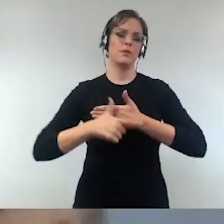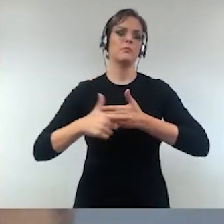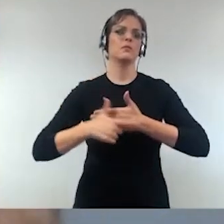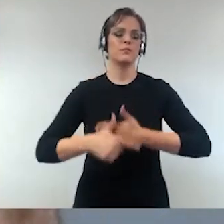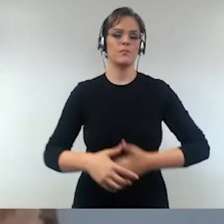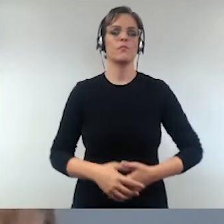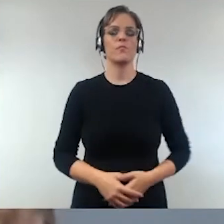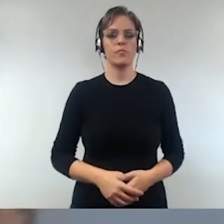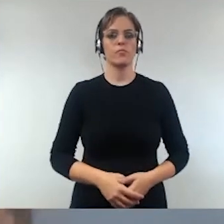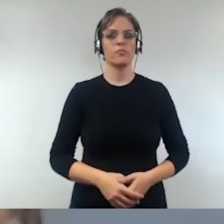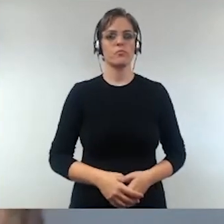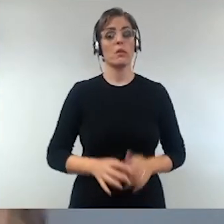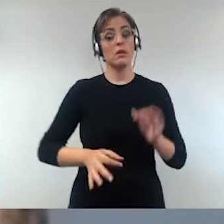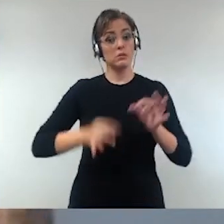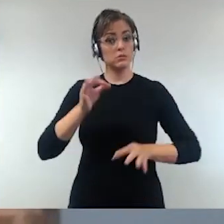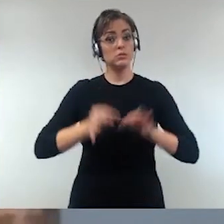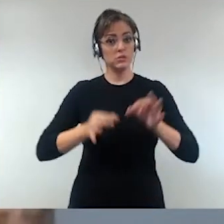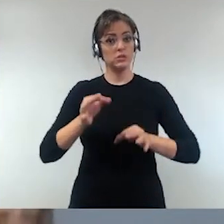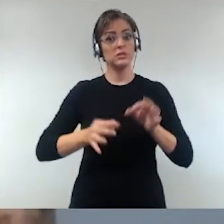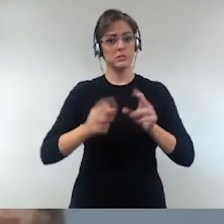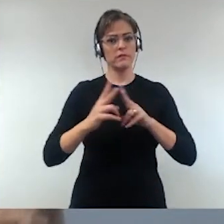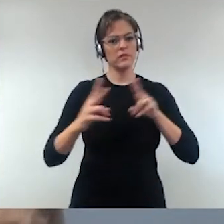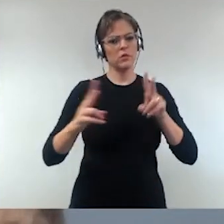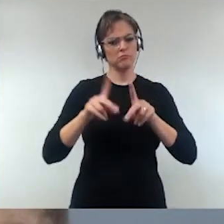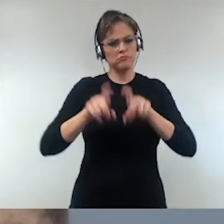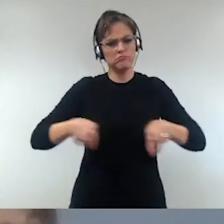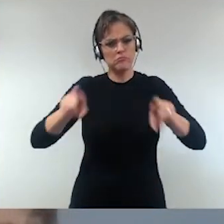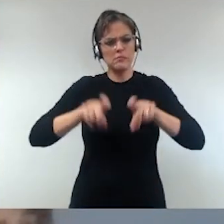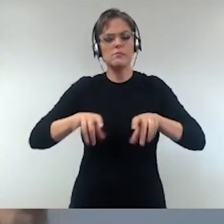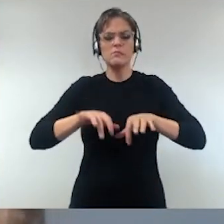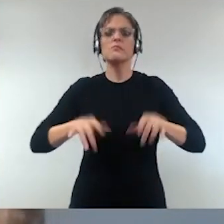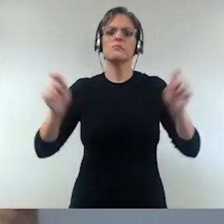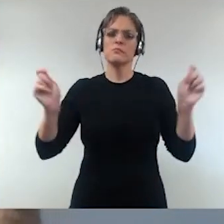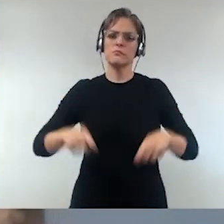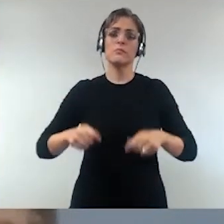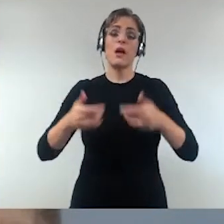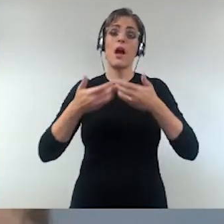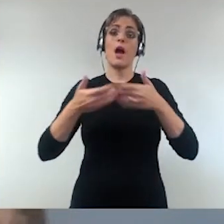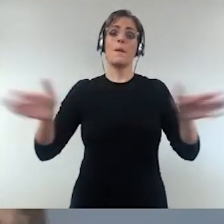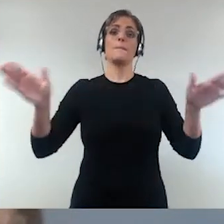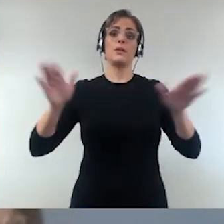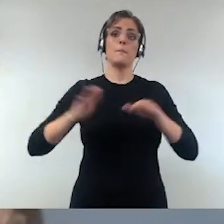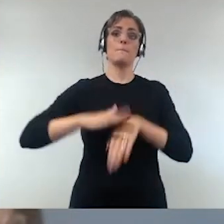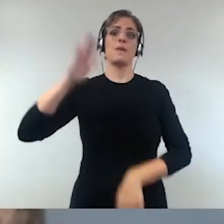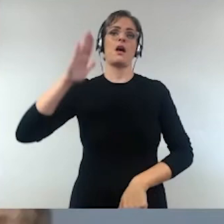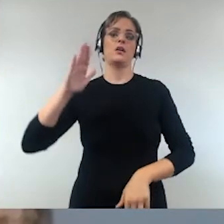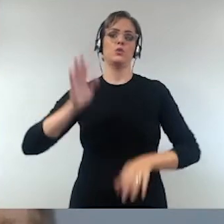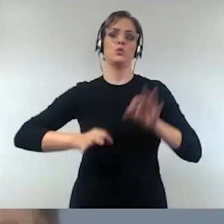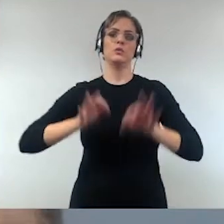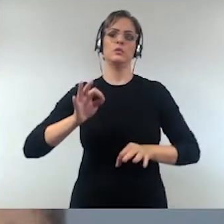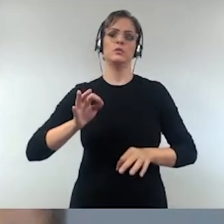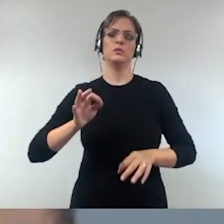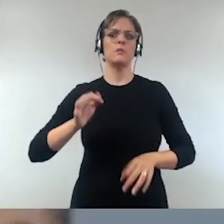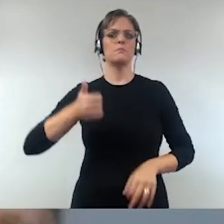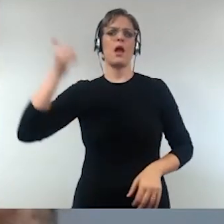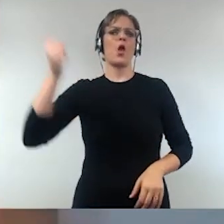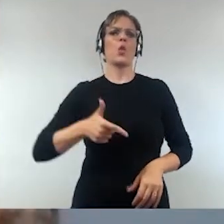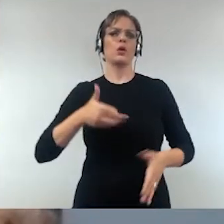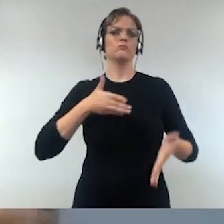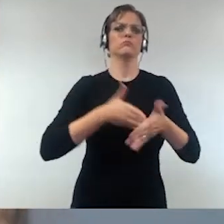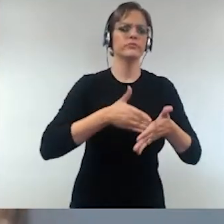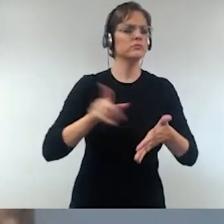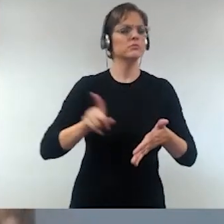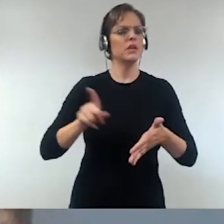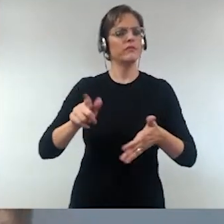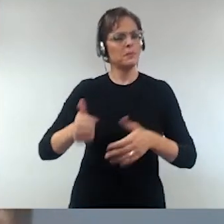inclusive, que a justiça digital ela pode ser um meio de se ampliar o acesso à justiça, mais do que obstar, né? E ampliar, inclusive, o